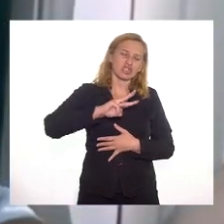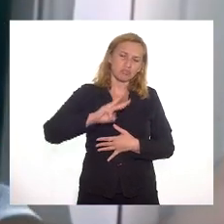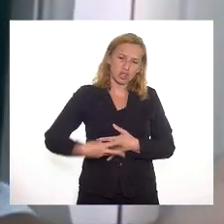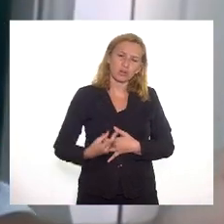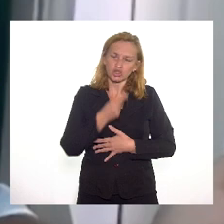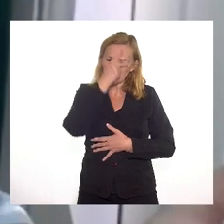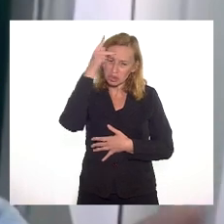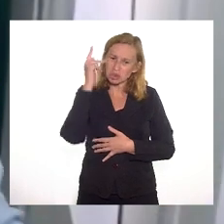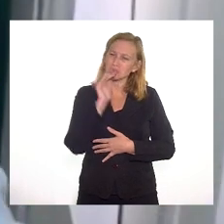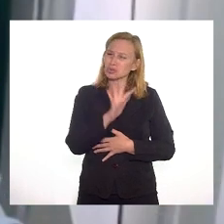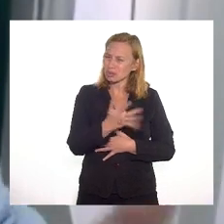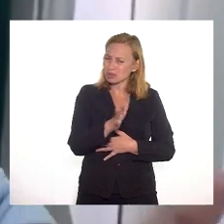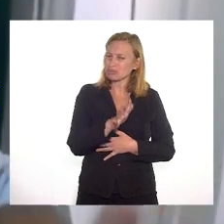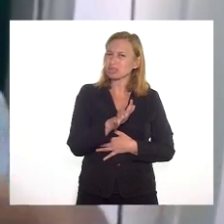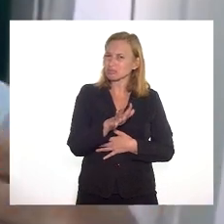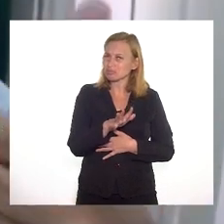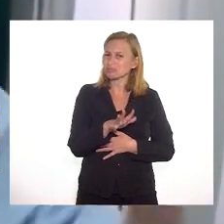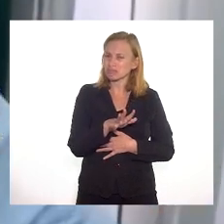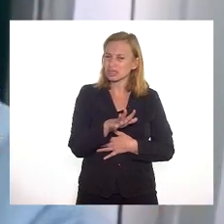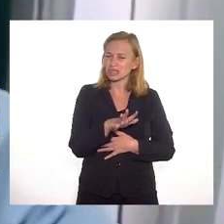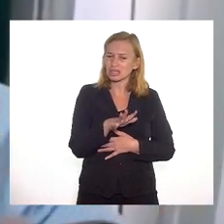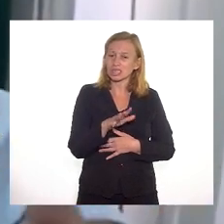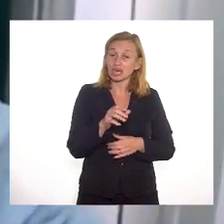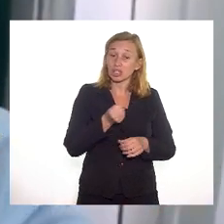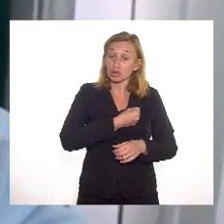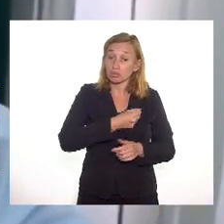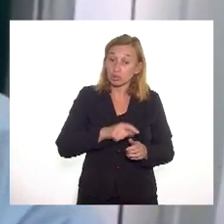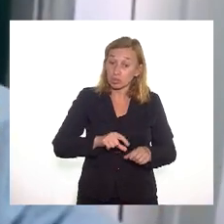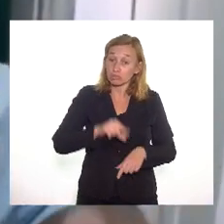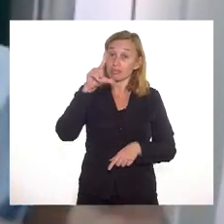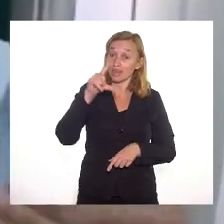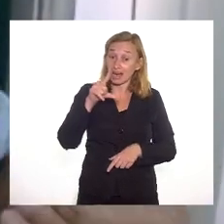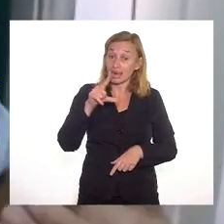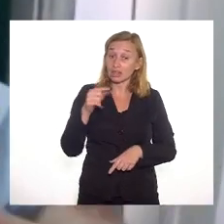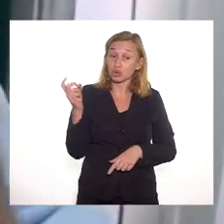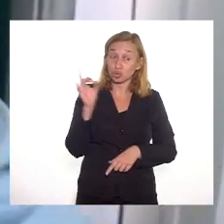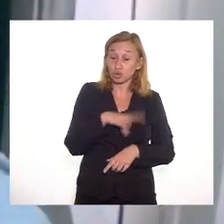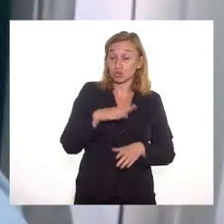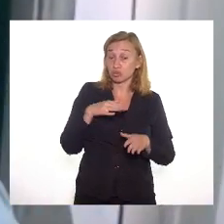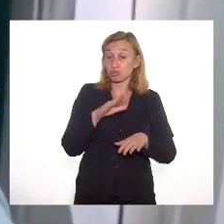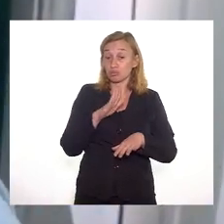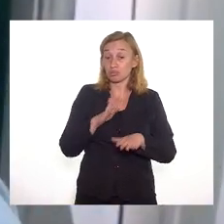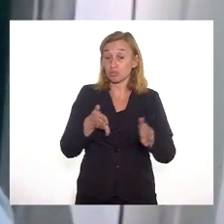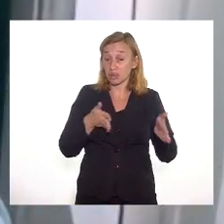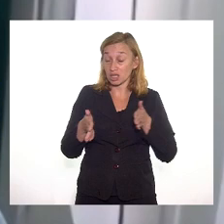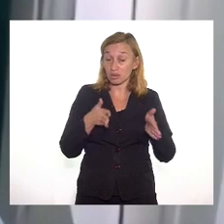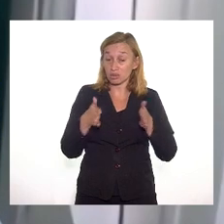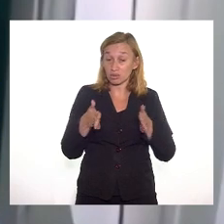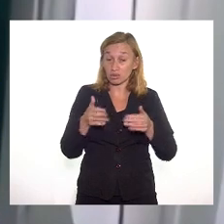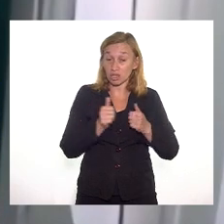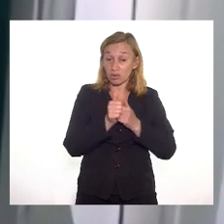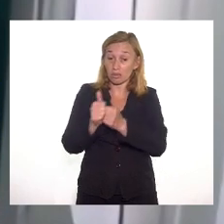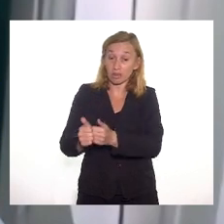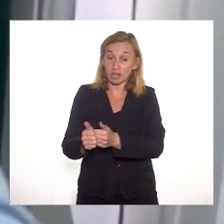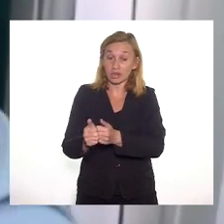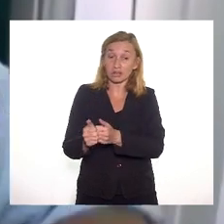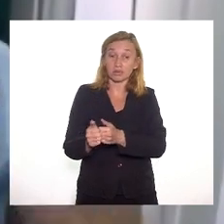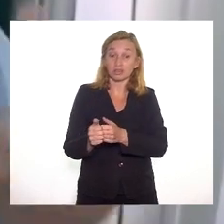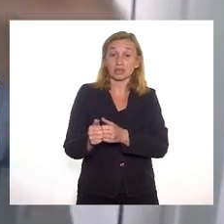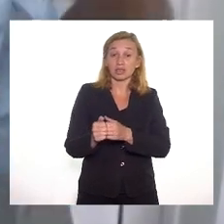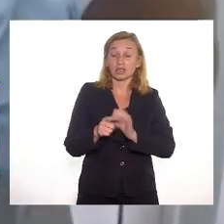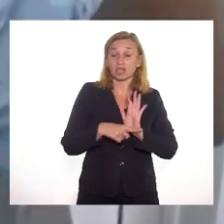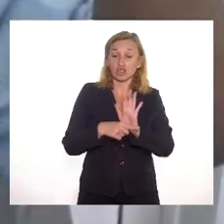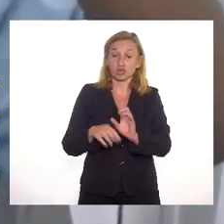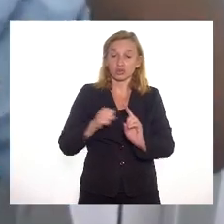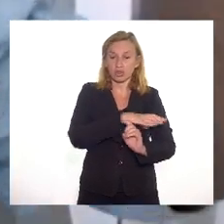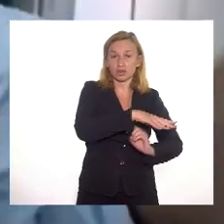pessoas, aproximadamente, que isso deve ter aumentado e aumentou muito no último período, deputada Tia Ju, que acompanha essa pauta da assistência social, com